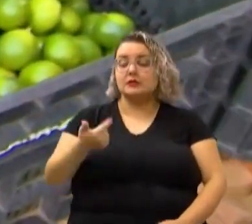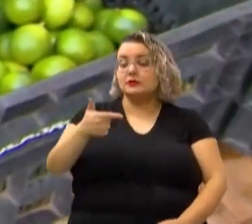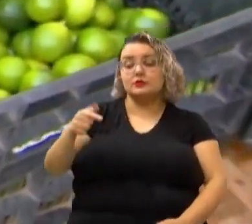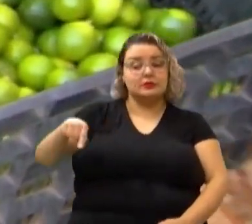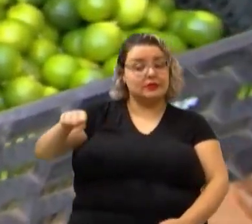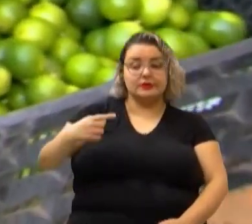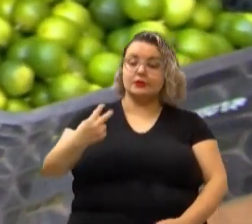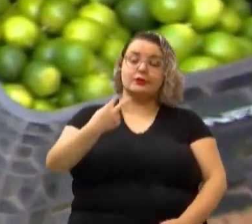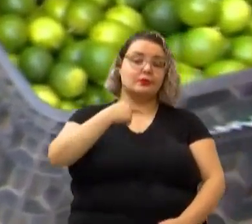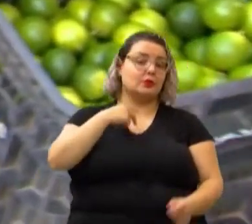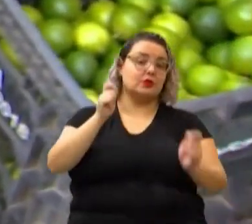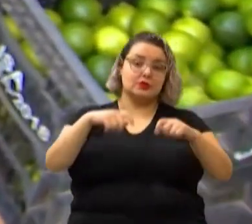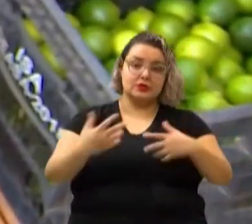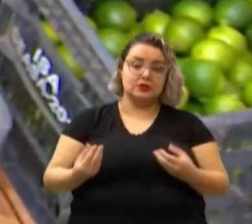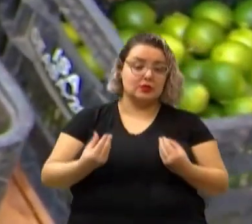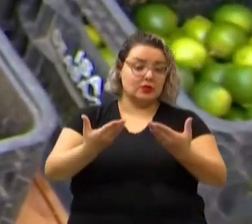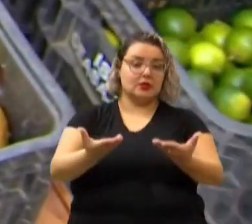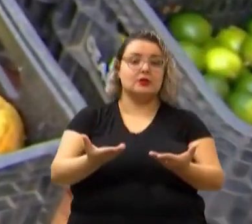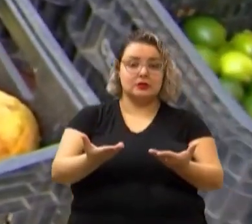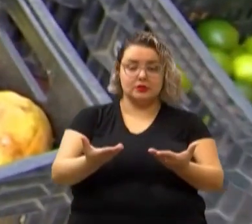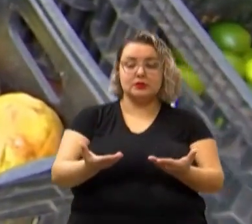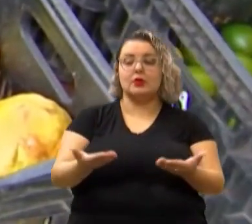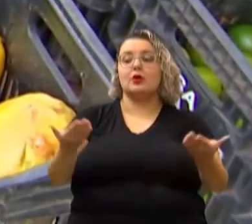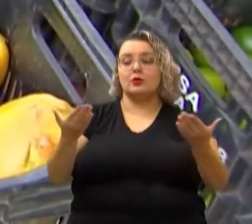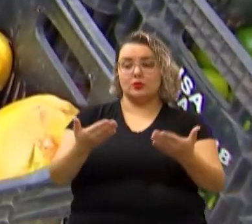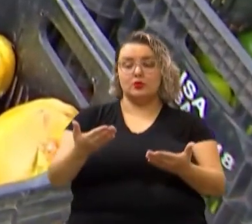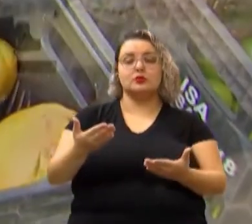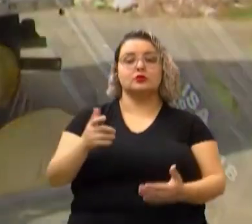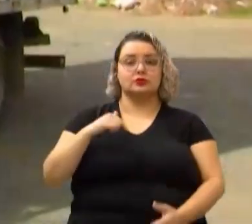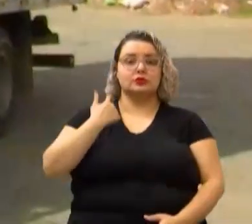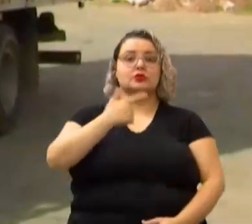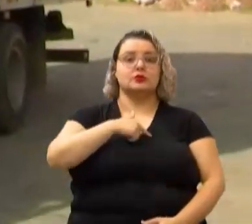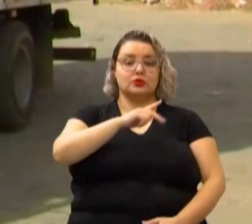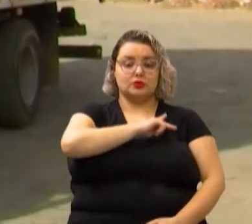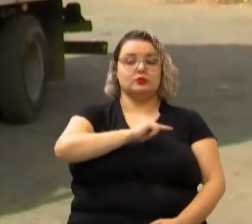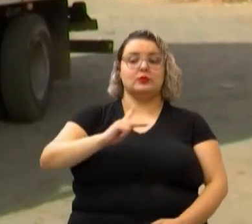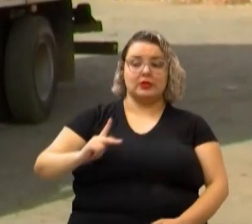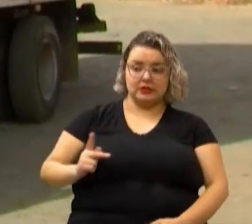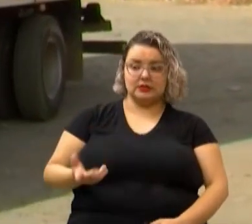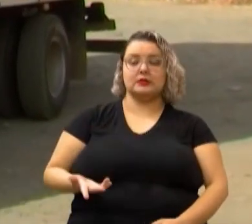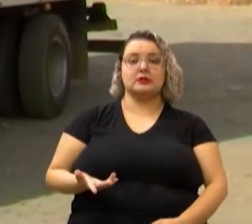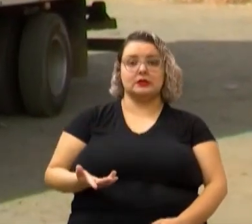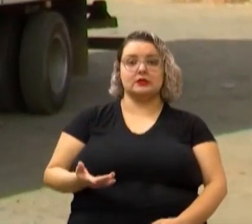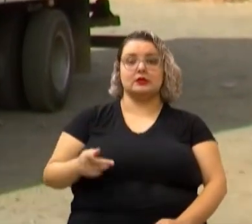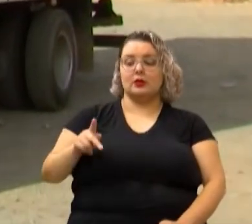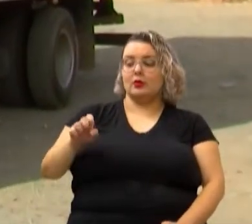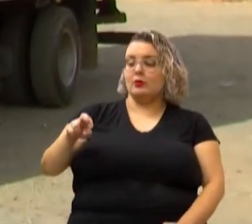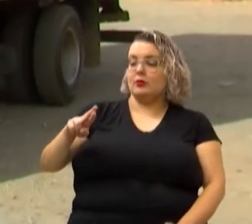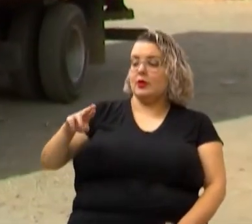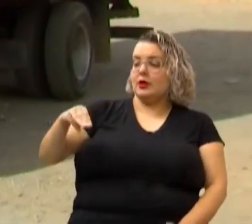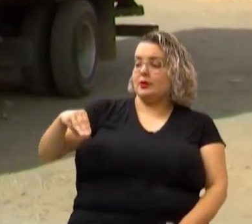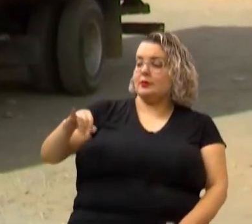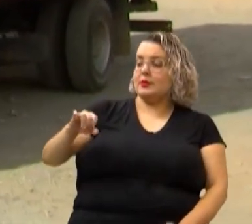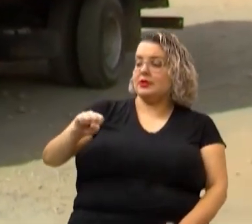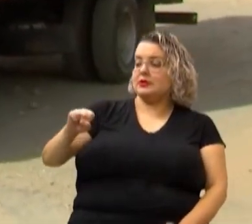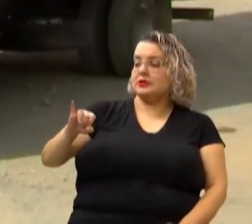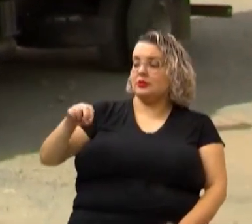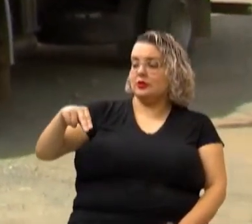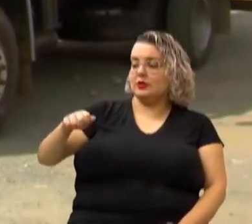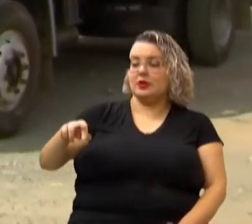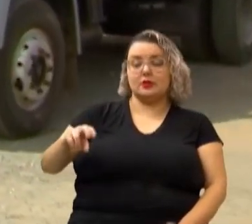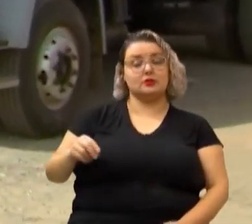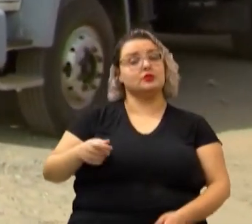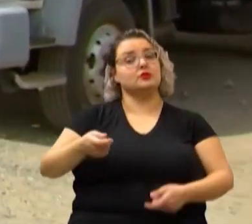que sem eles também não seria possível, né, a entrega desses hortifrutis. Hoje eles são os nossos presidentes, né, são os